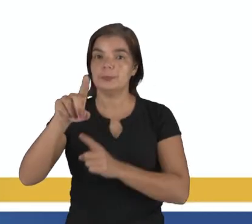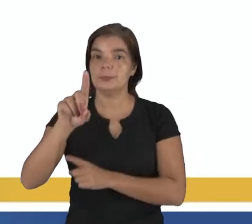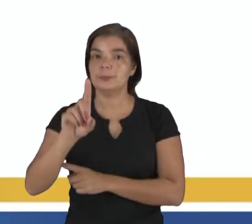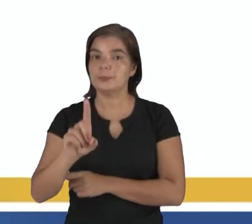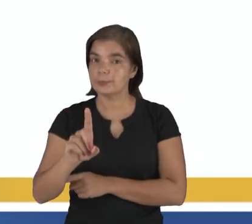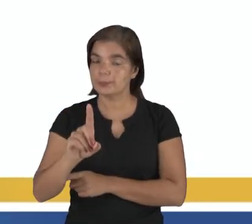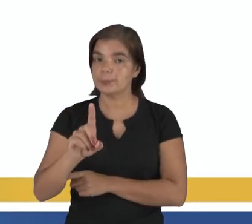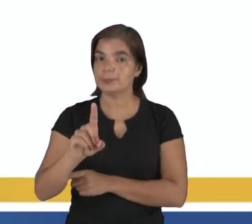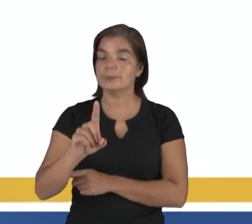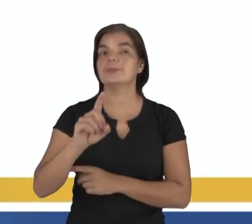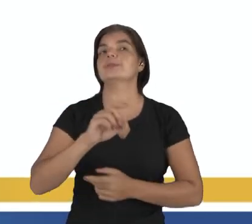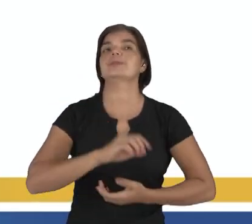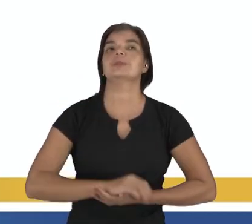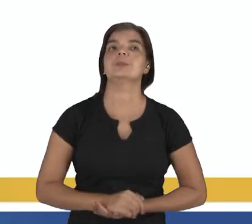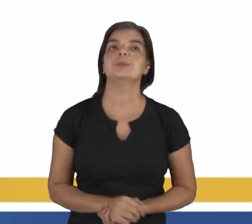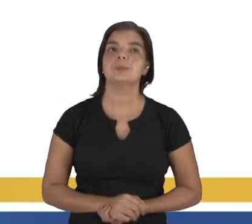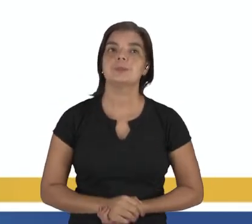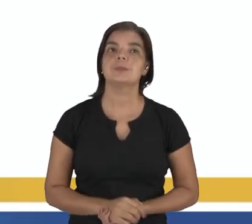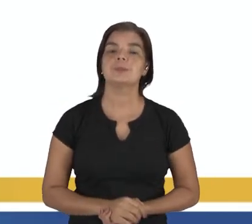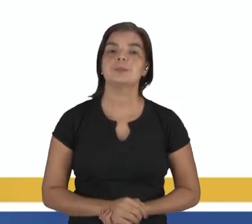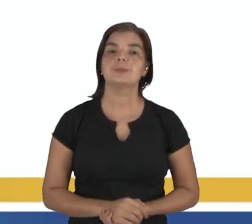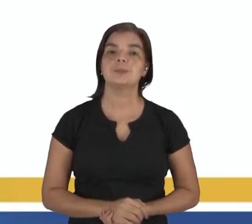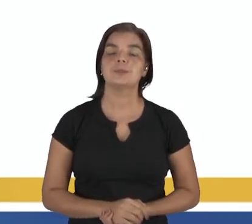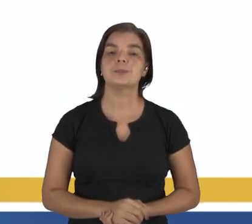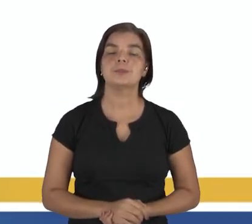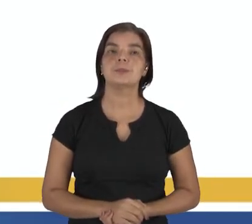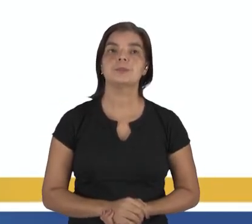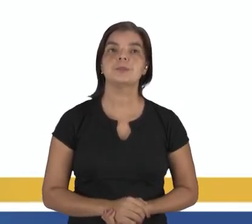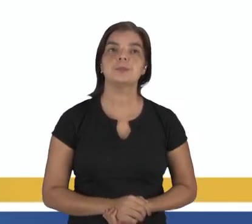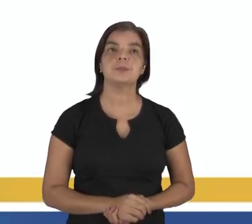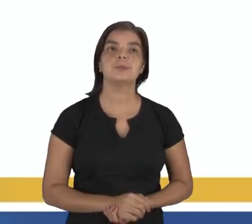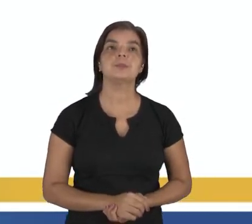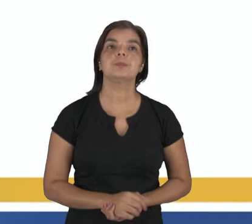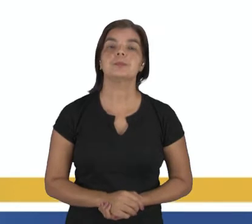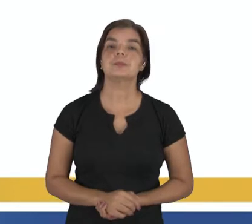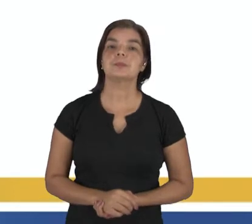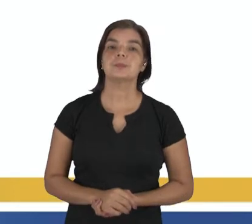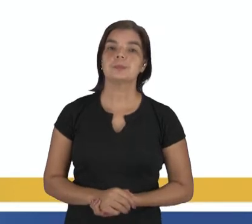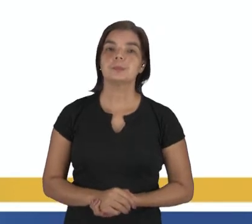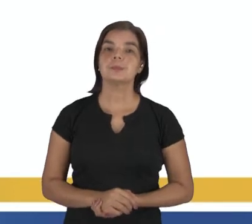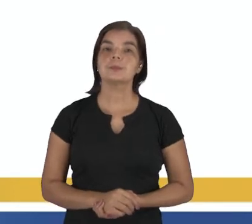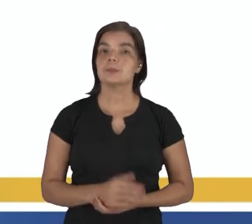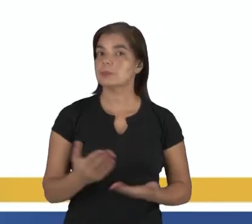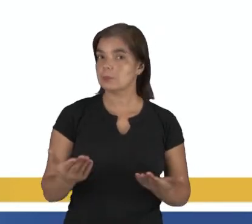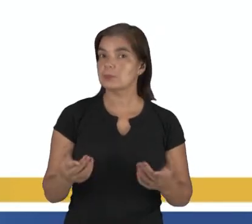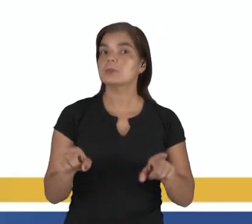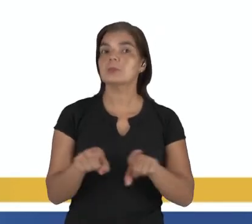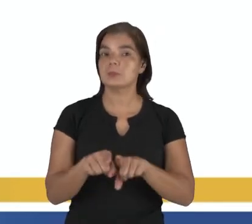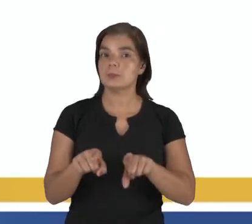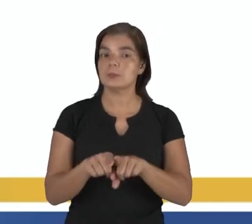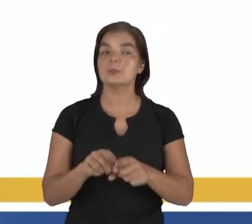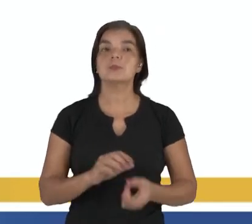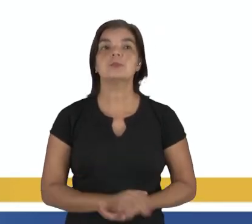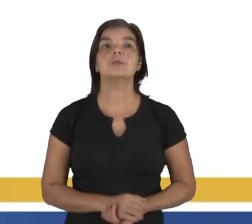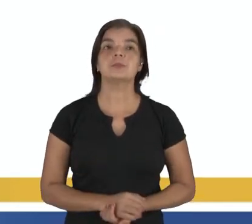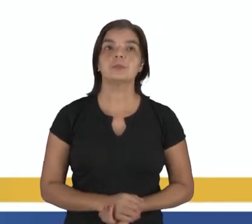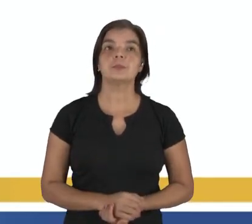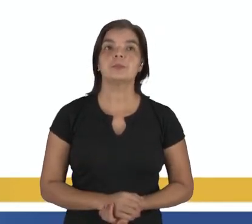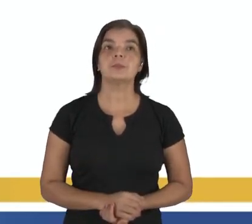π vezes D. πd, né? Ou dπ. Também pode ser colocado.